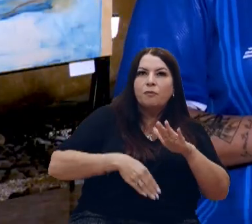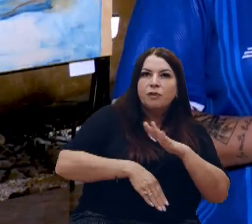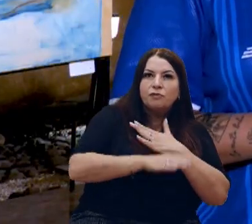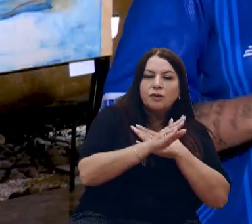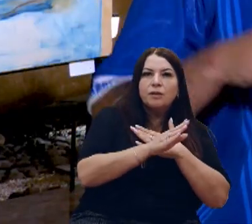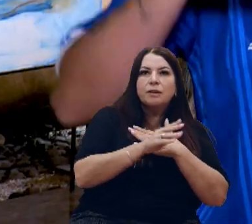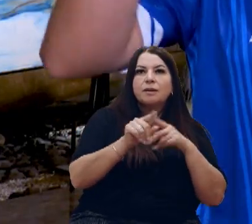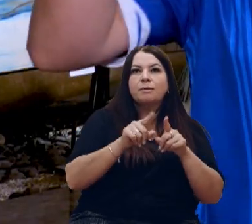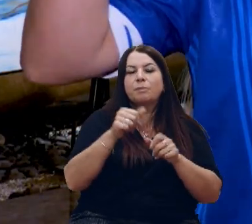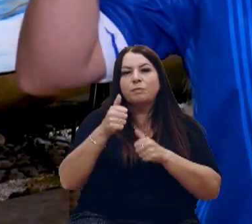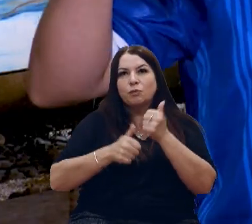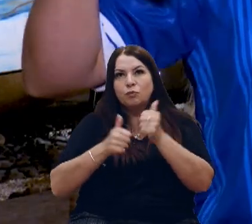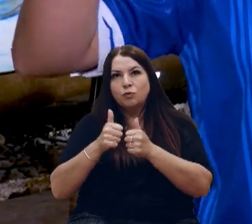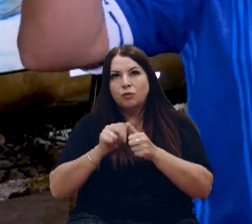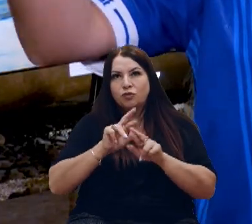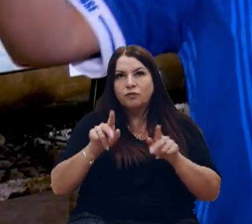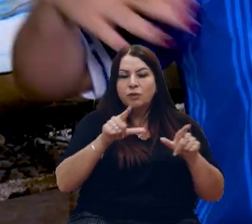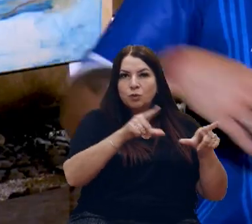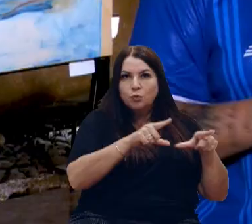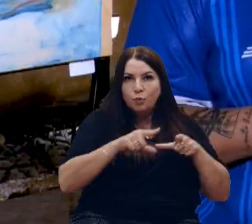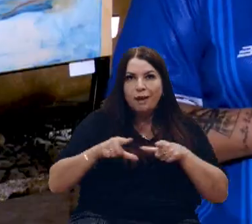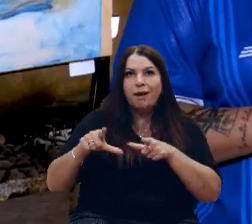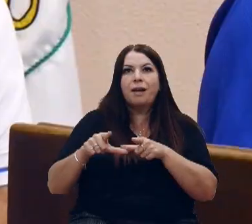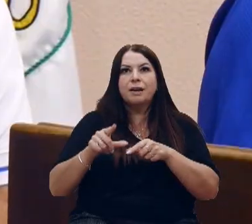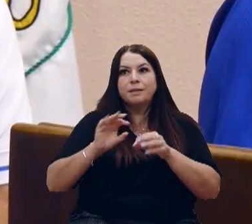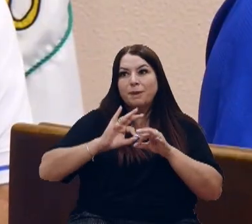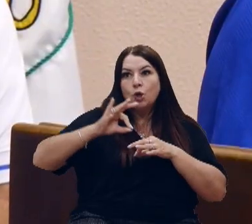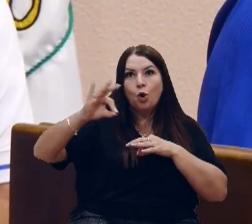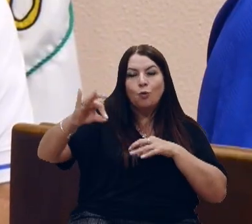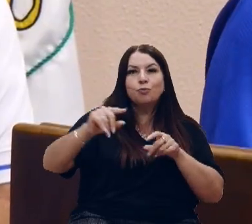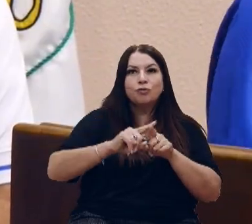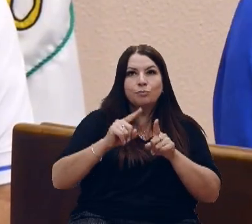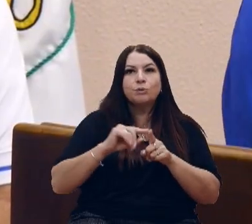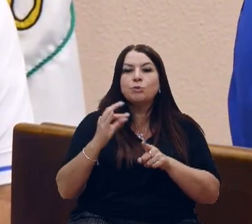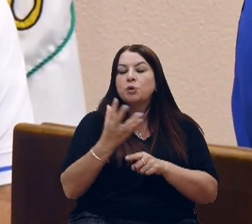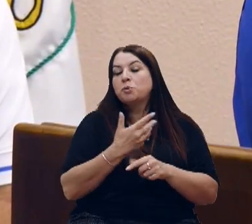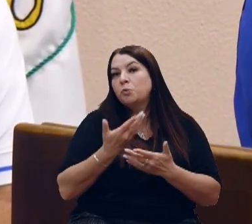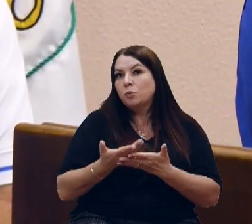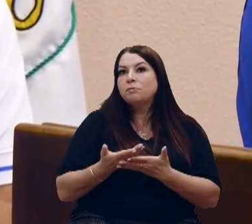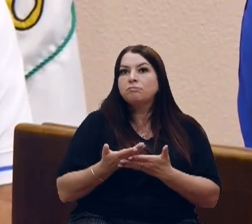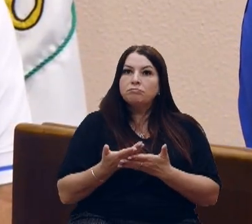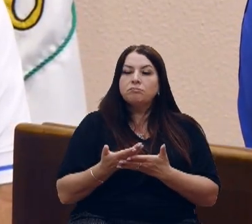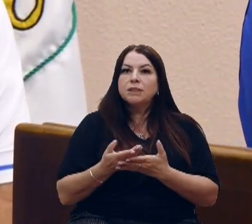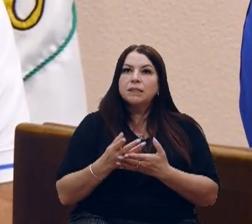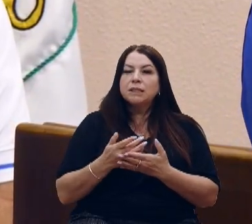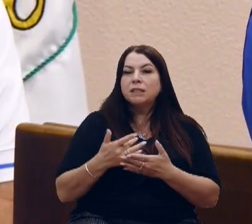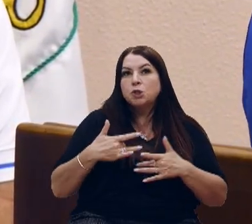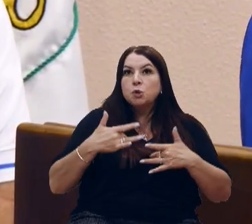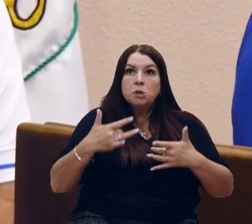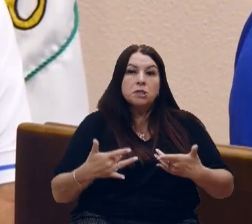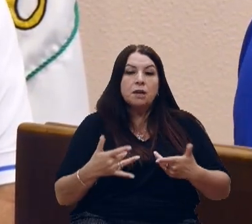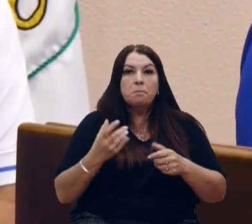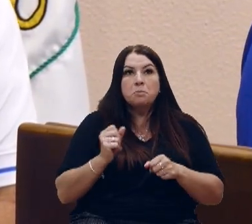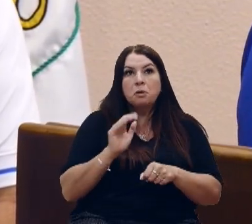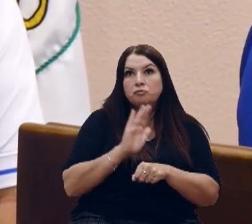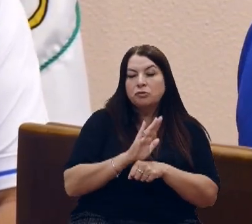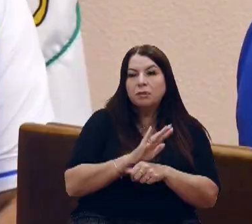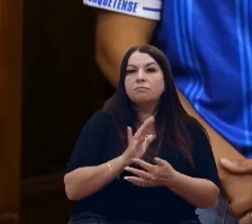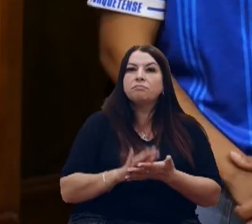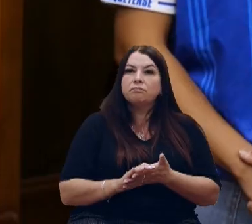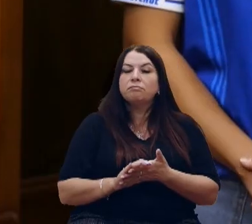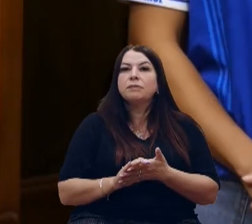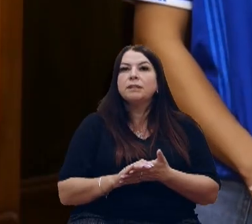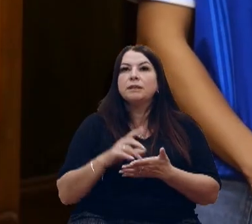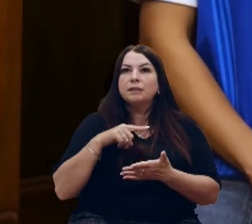gente vai jogar em vários lugares mais longes e para todo mundo, quem se solidarizar e puder ajudar, a